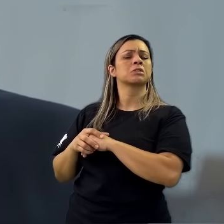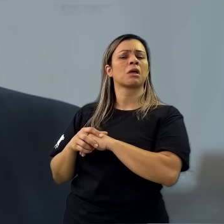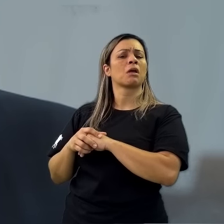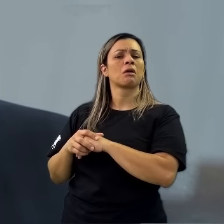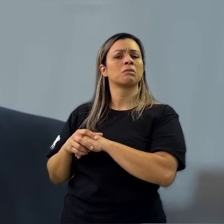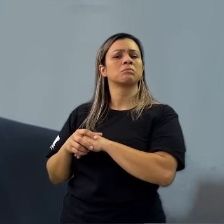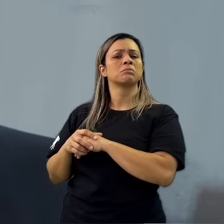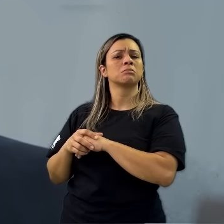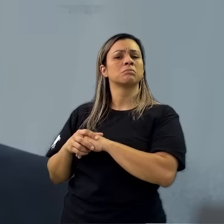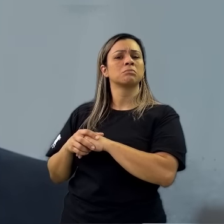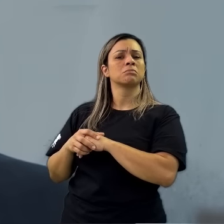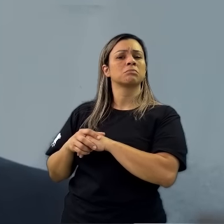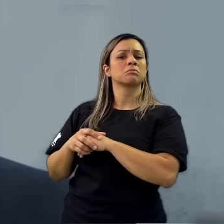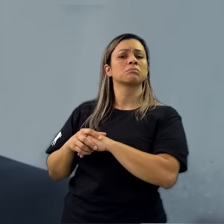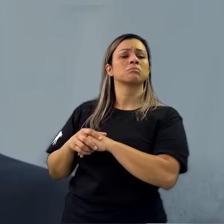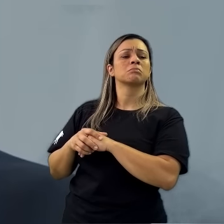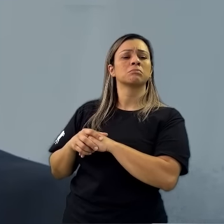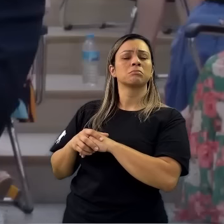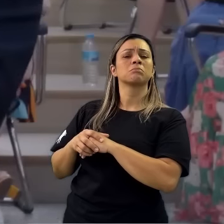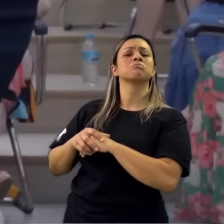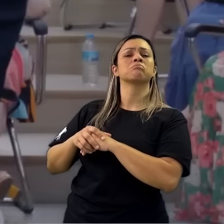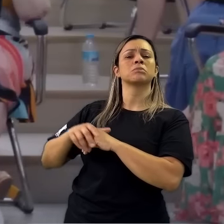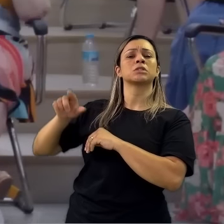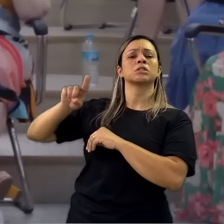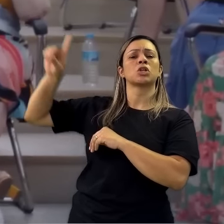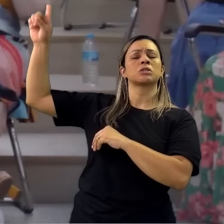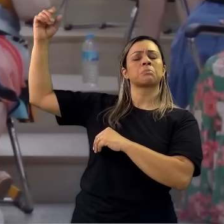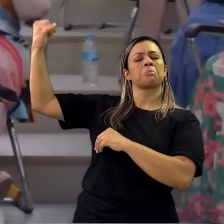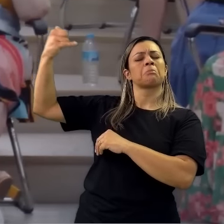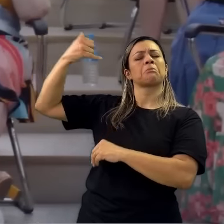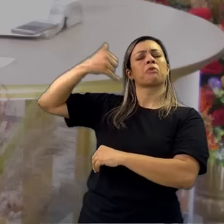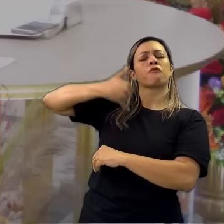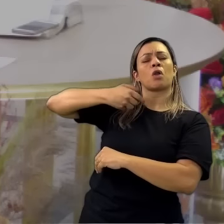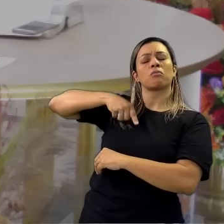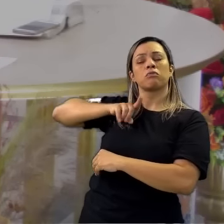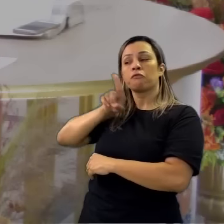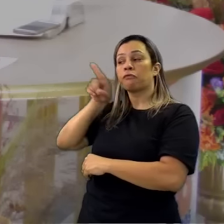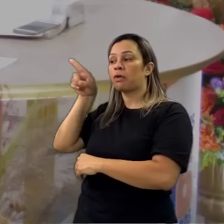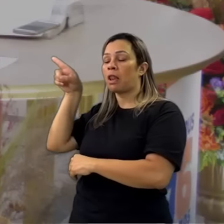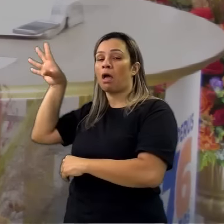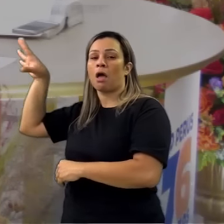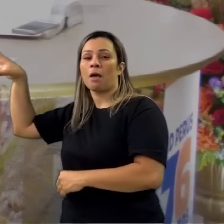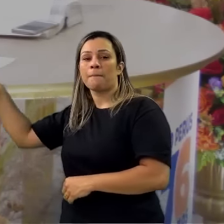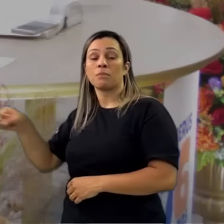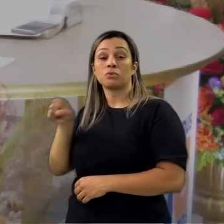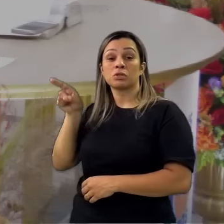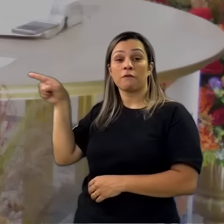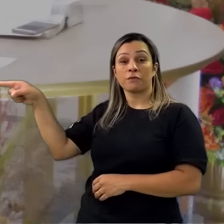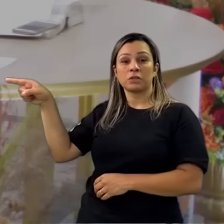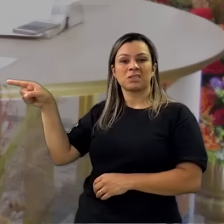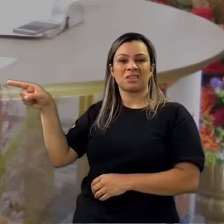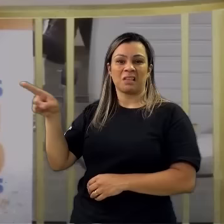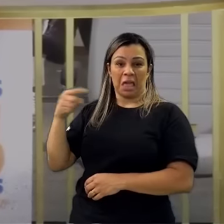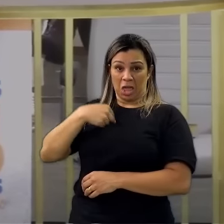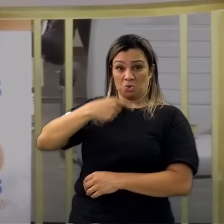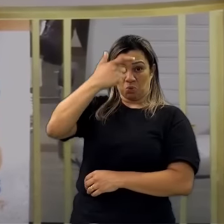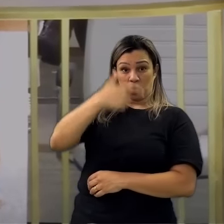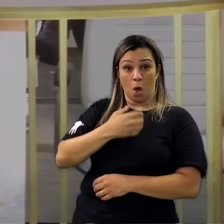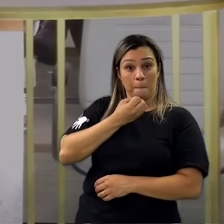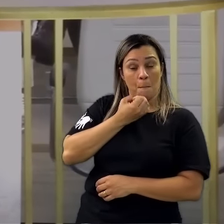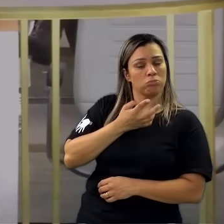aqui Antioquia Deus me trouxe em espírito você na mente eu fui lá em Tarso te buscar e não é porque eu sou bom não é porque o céu olhou e achou você e